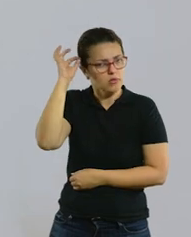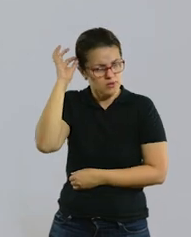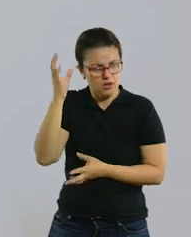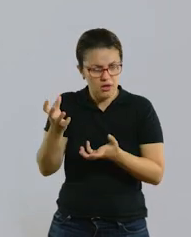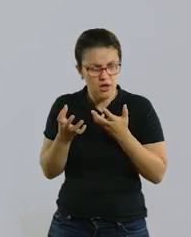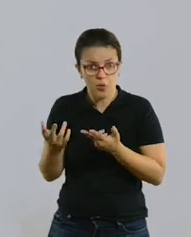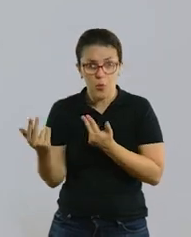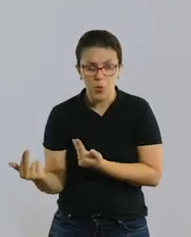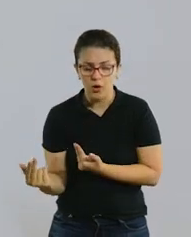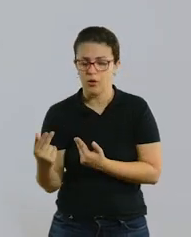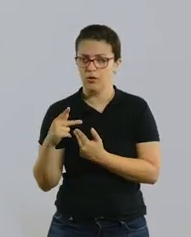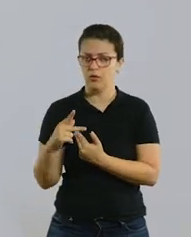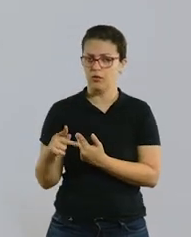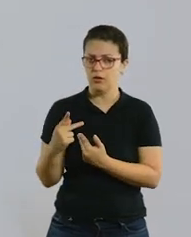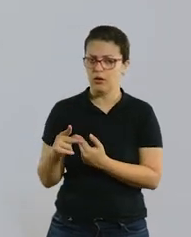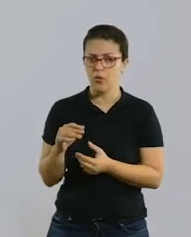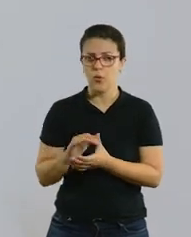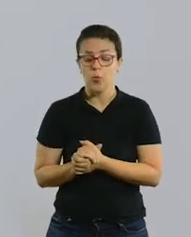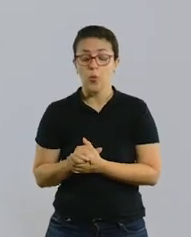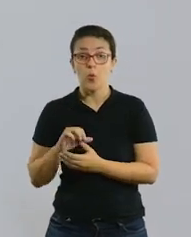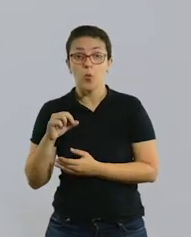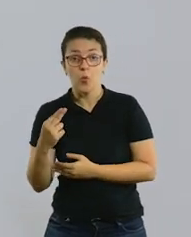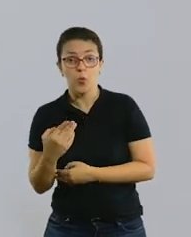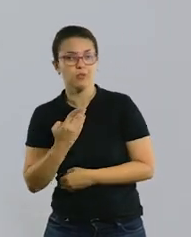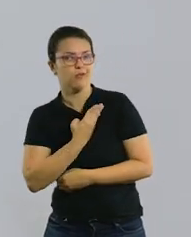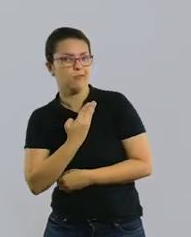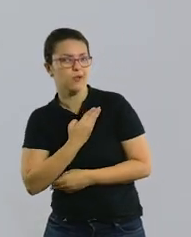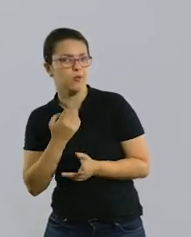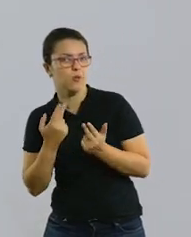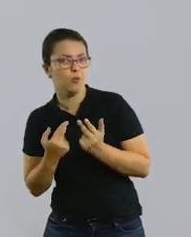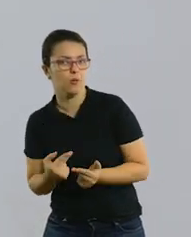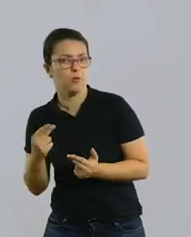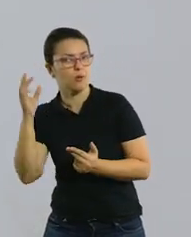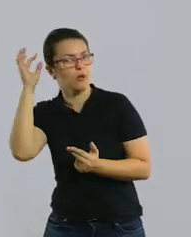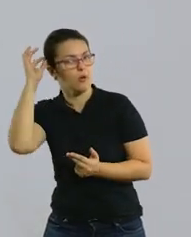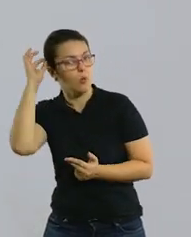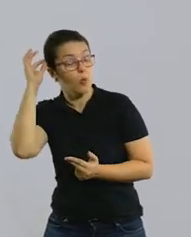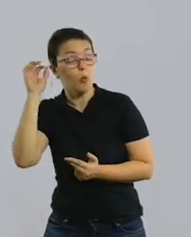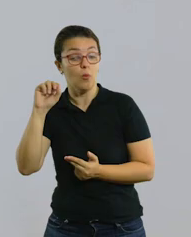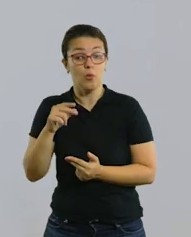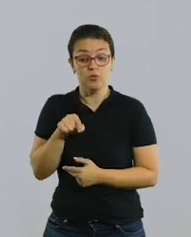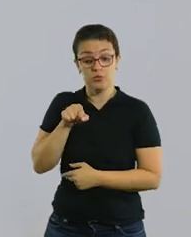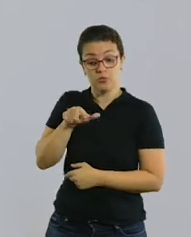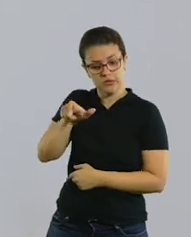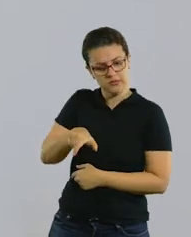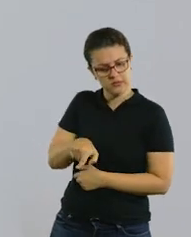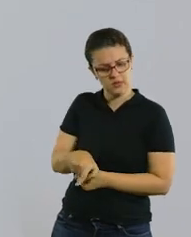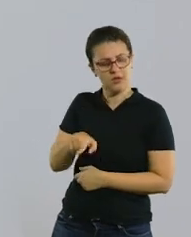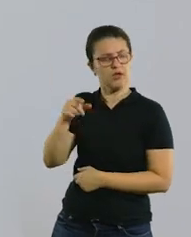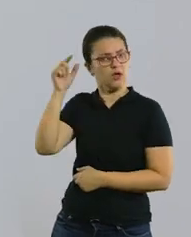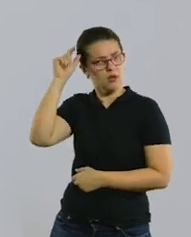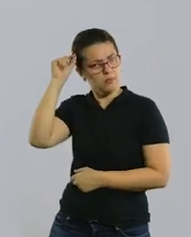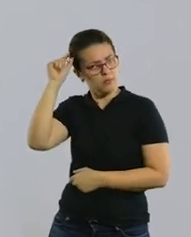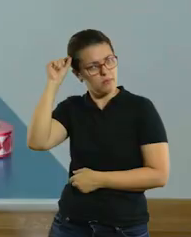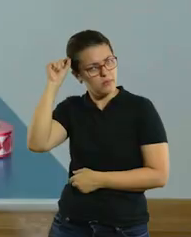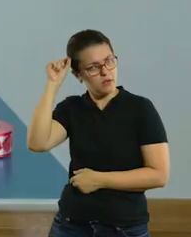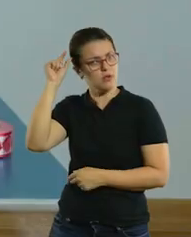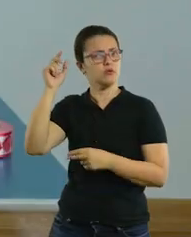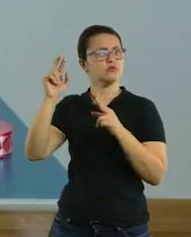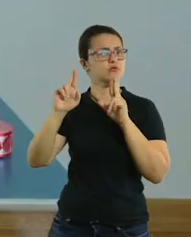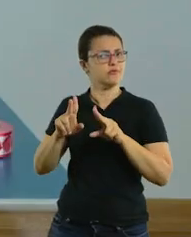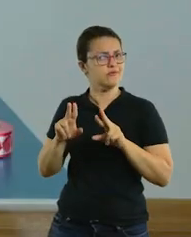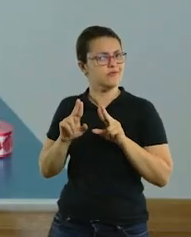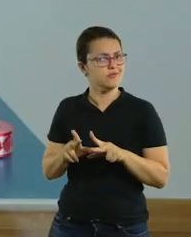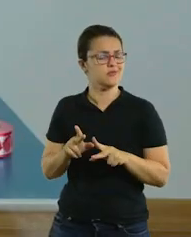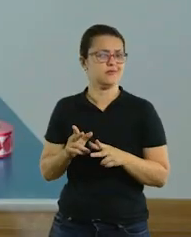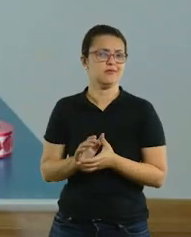cabelinho? Você quer fazer o seu cabelinho? Ou você quer fazer o cabelinho da amiga? Ou você quer fazer você com cabelo diferente? Isso você